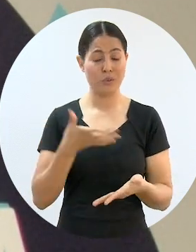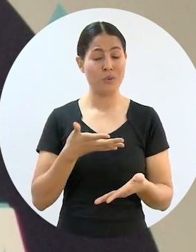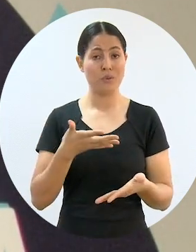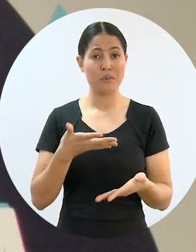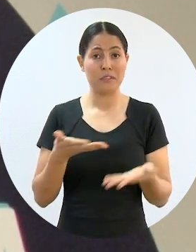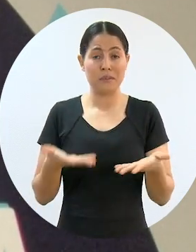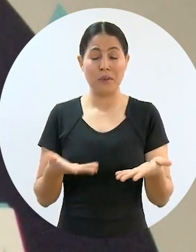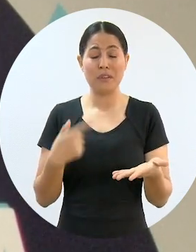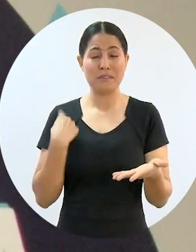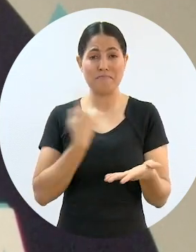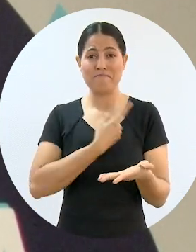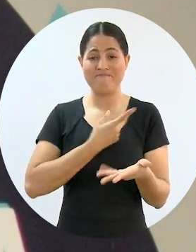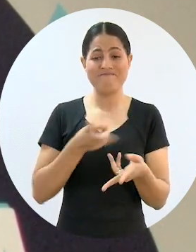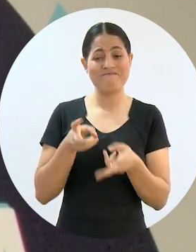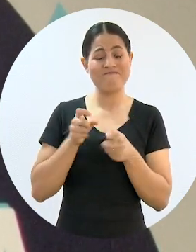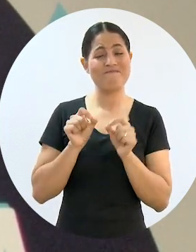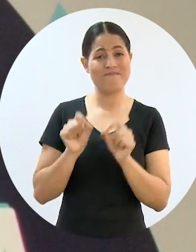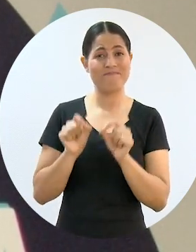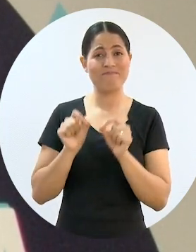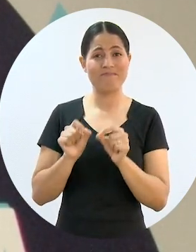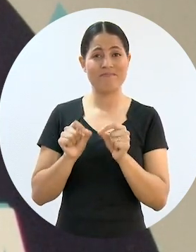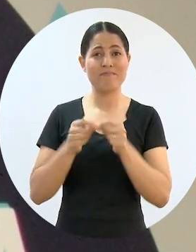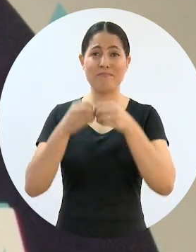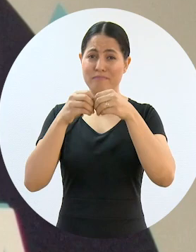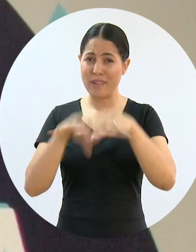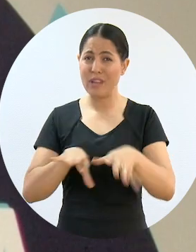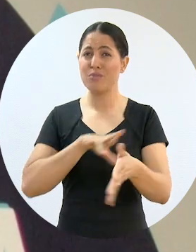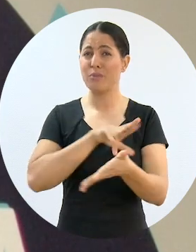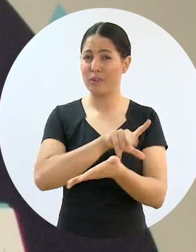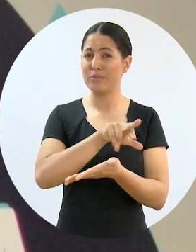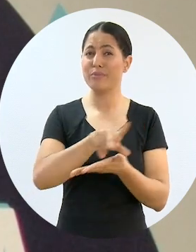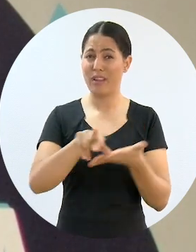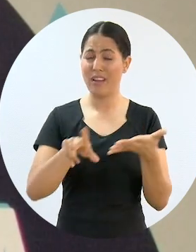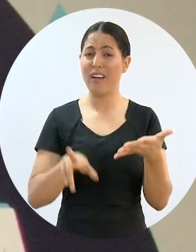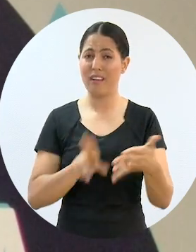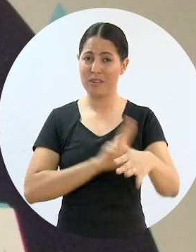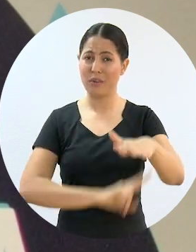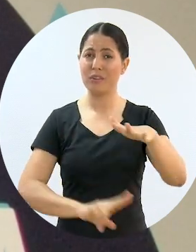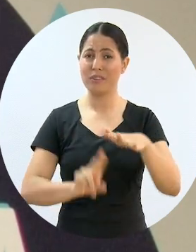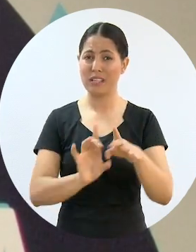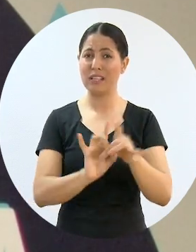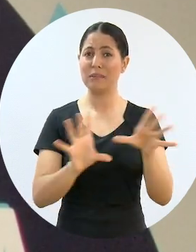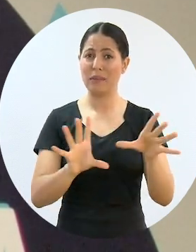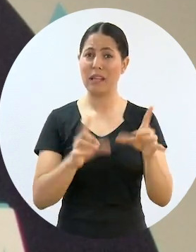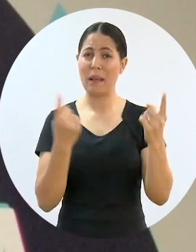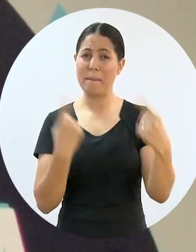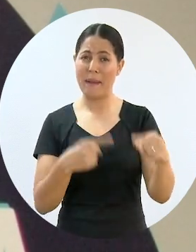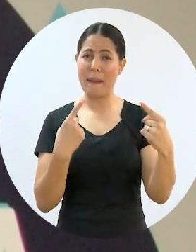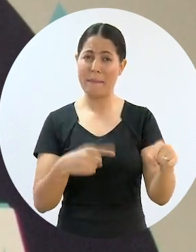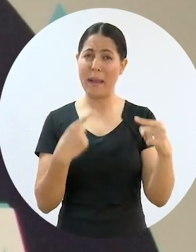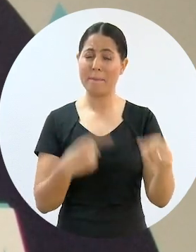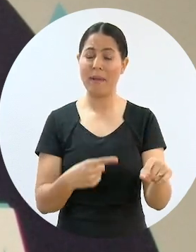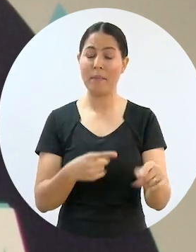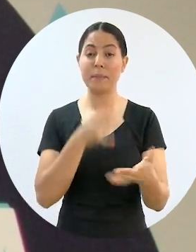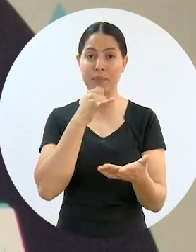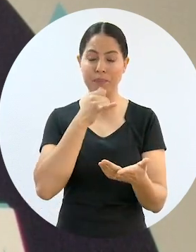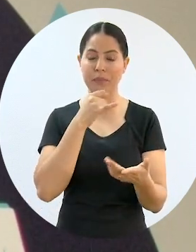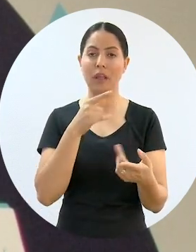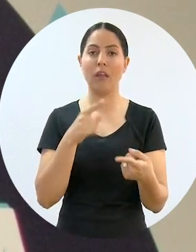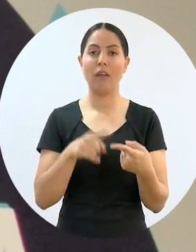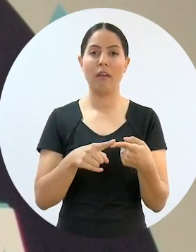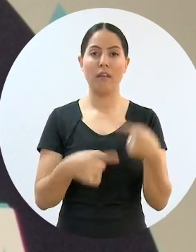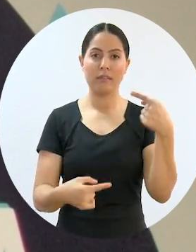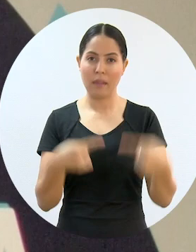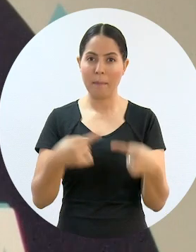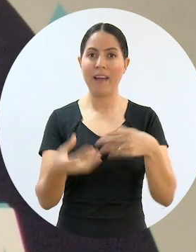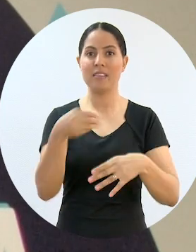vem observando uma série de ações que prejudicam e atacam a autonomia universitária, como, por exemplo, tentam